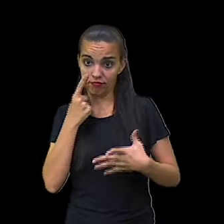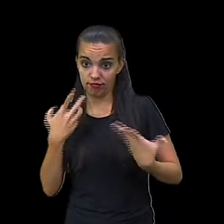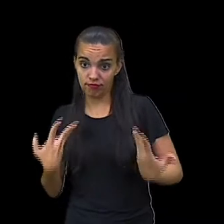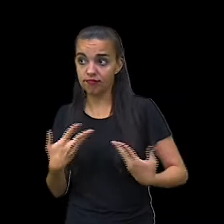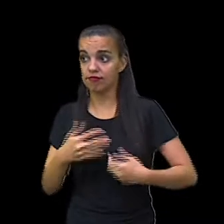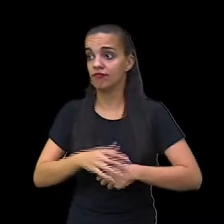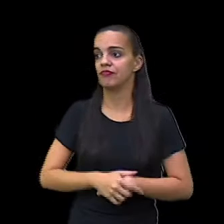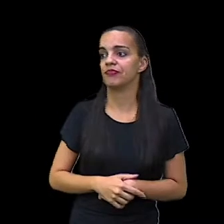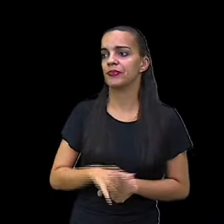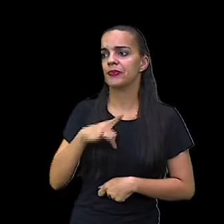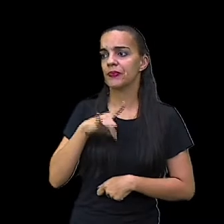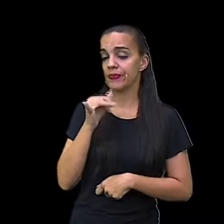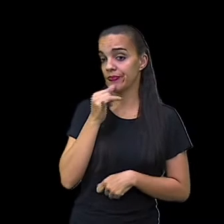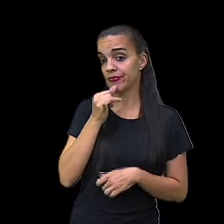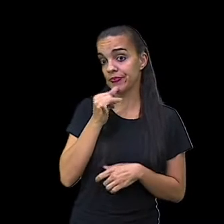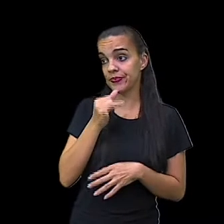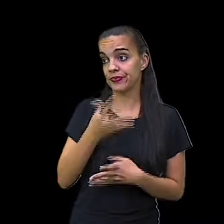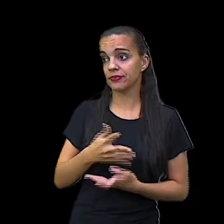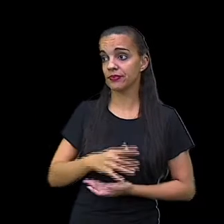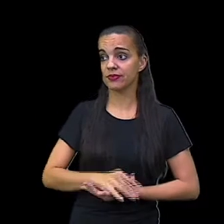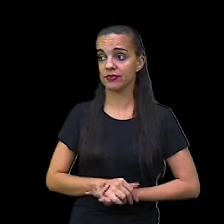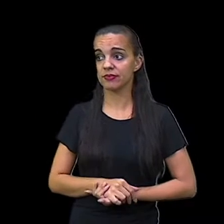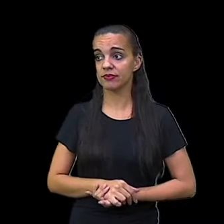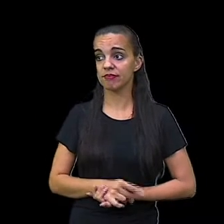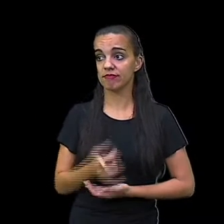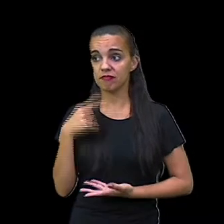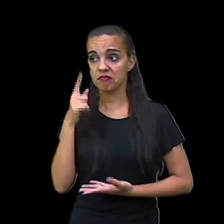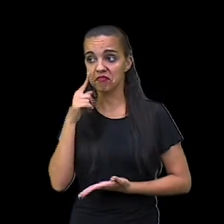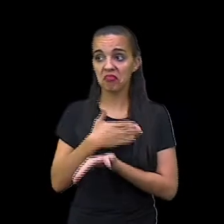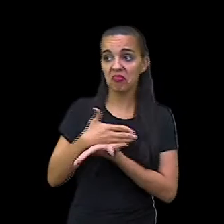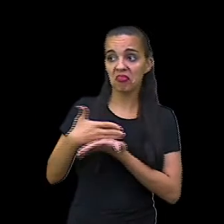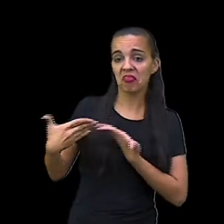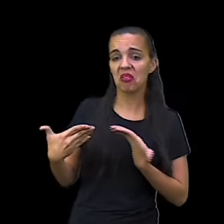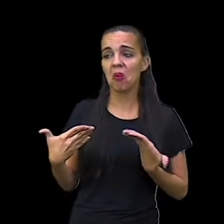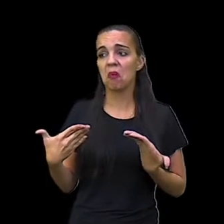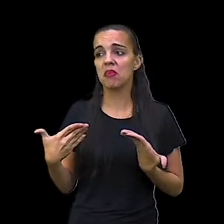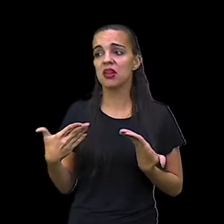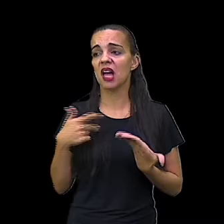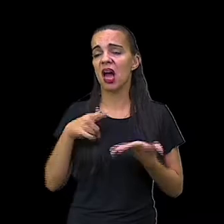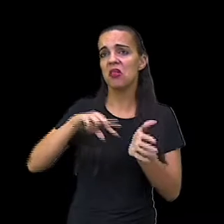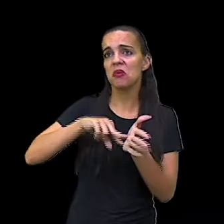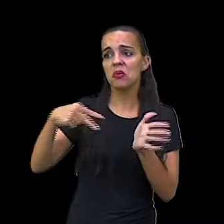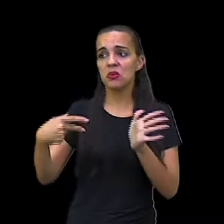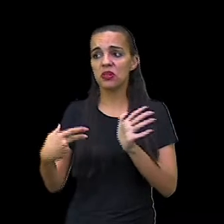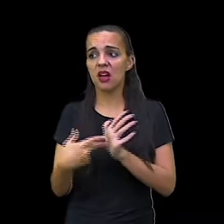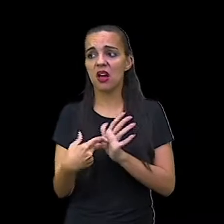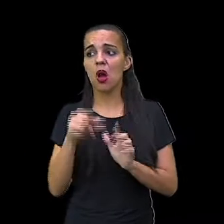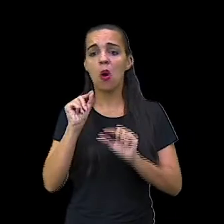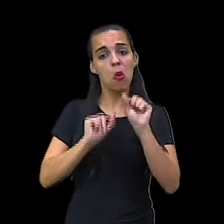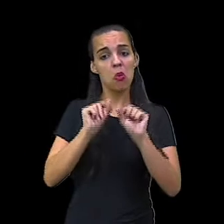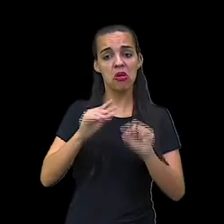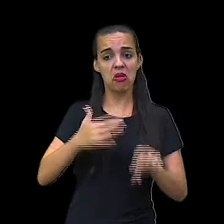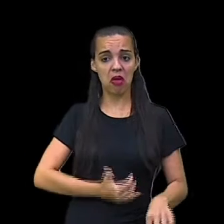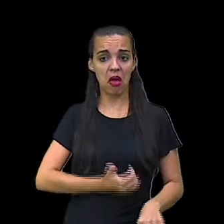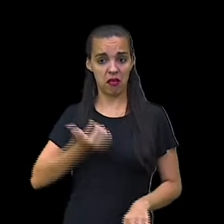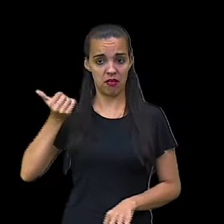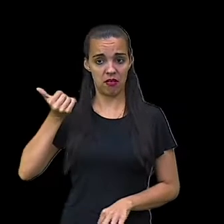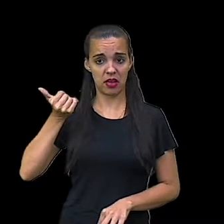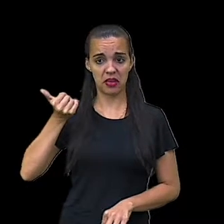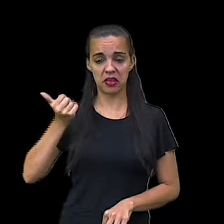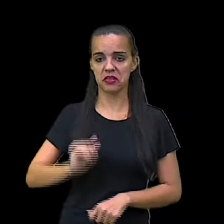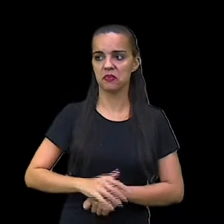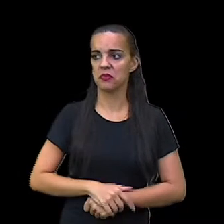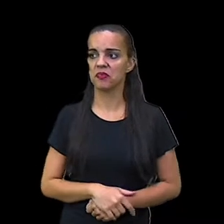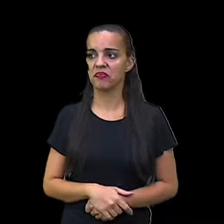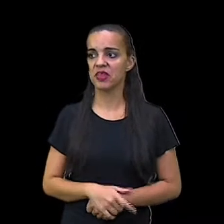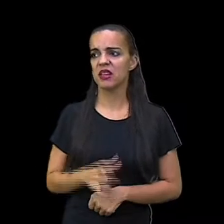de caos. Então, já começamos aí a ter um significado do que é anarquismo, pelo menos